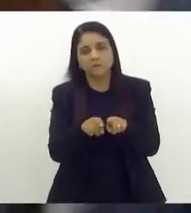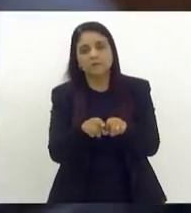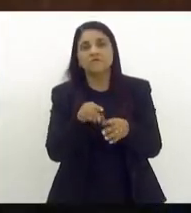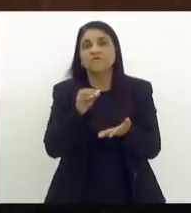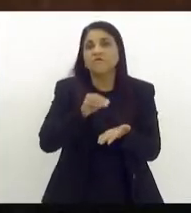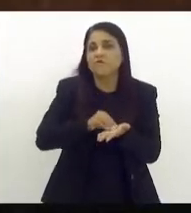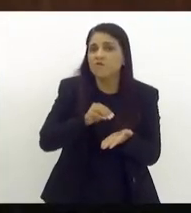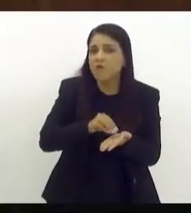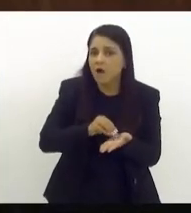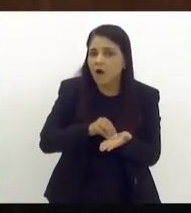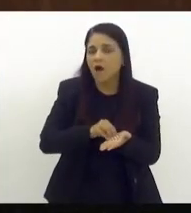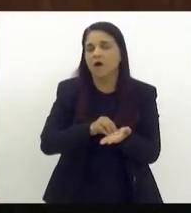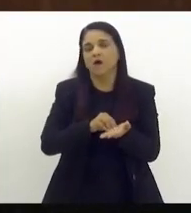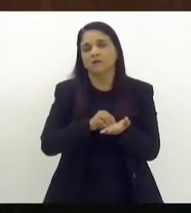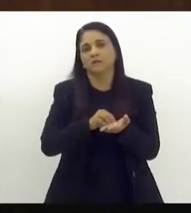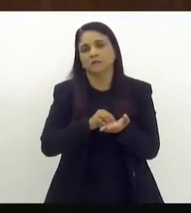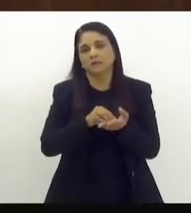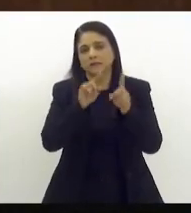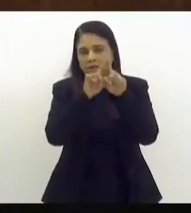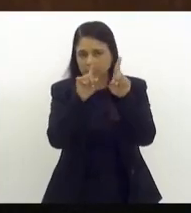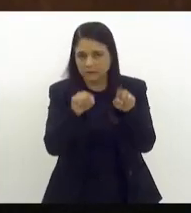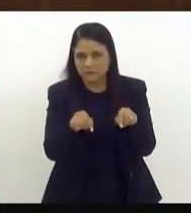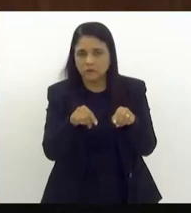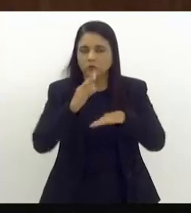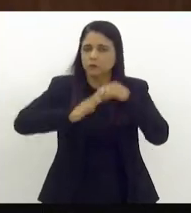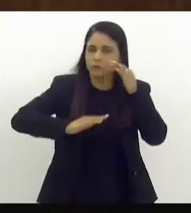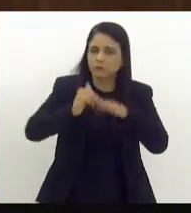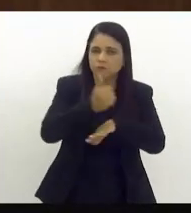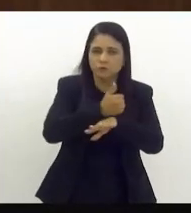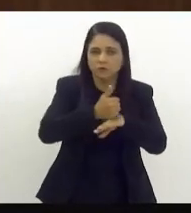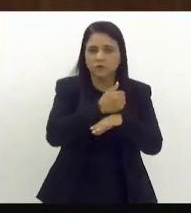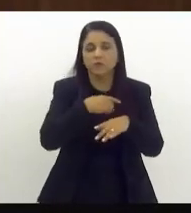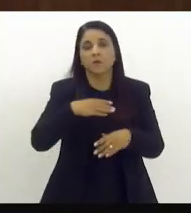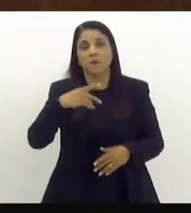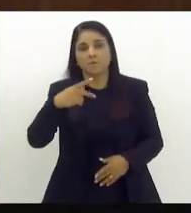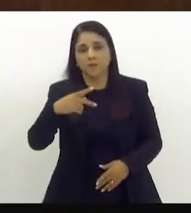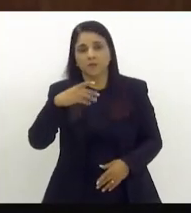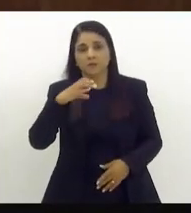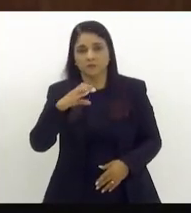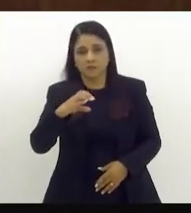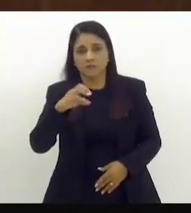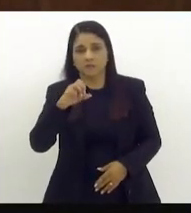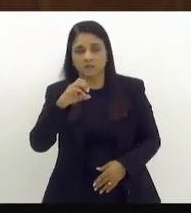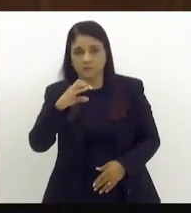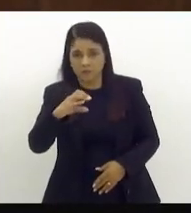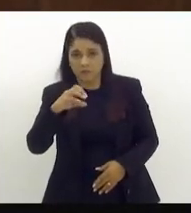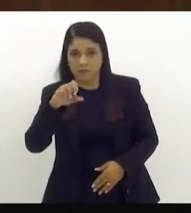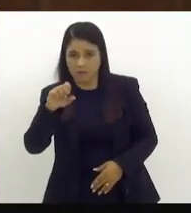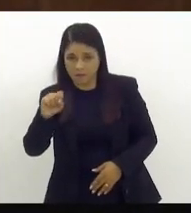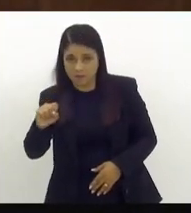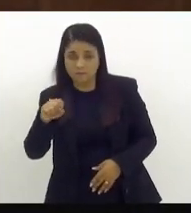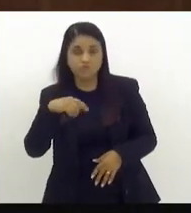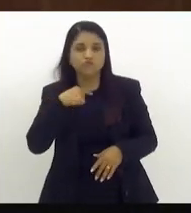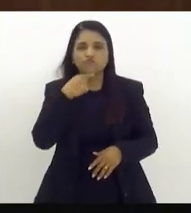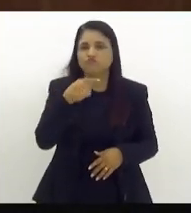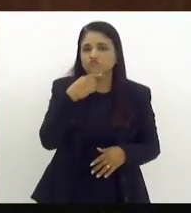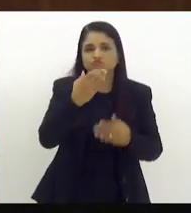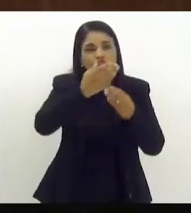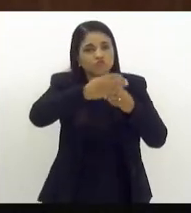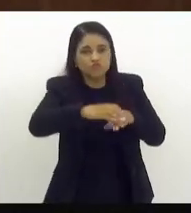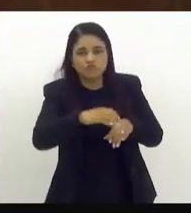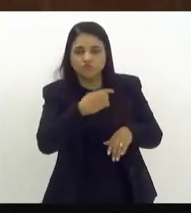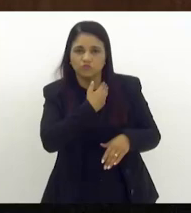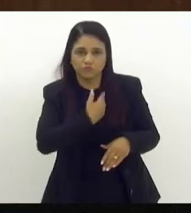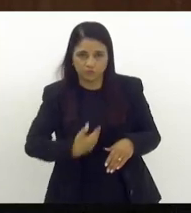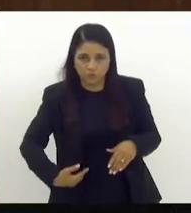tem um déficit enorme de servidores, PCCS, porque não adianta fazer concurso público e não ter